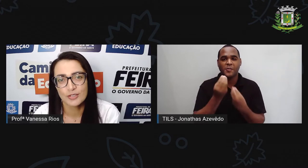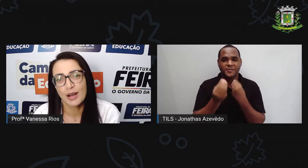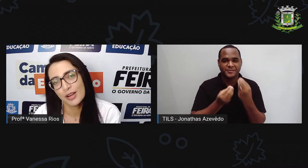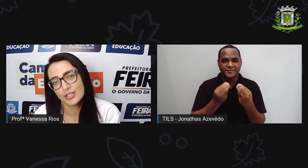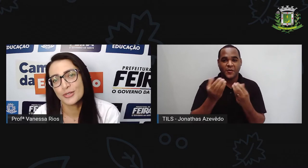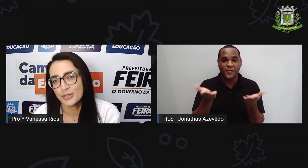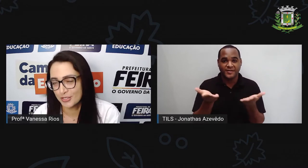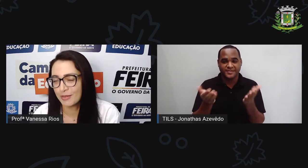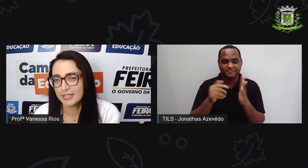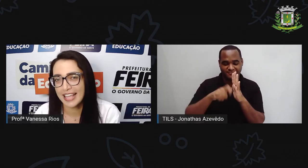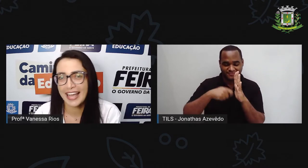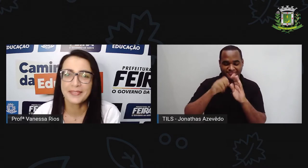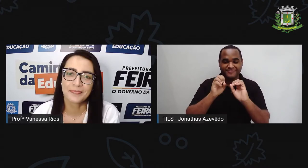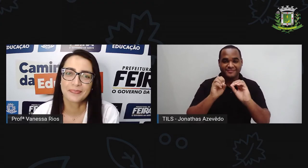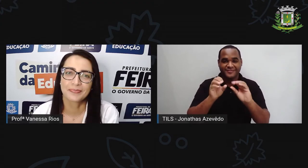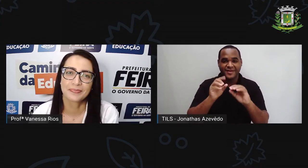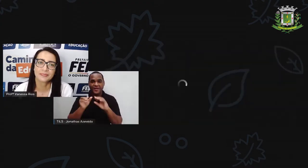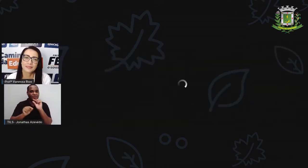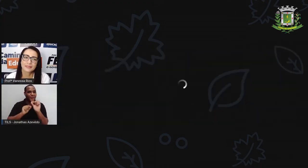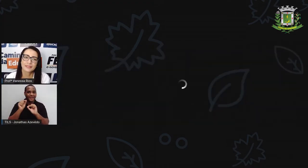videoaula de hoje, vamos lá?